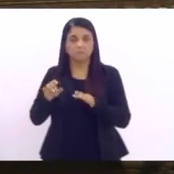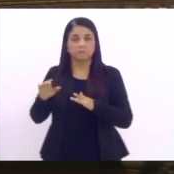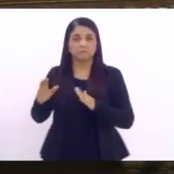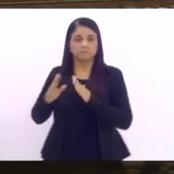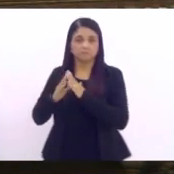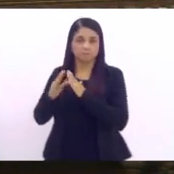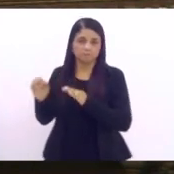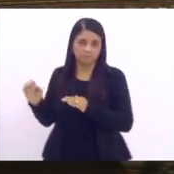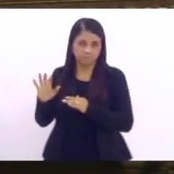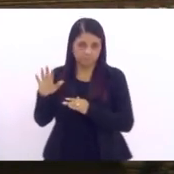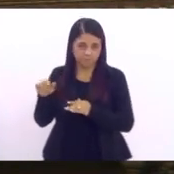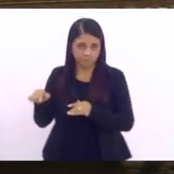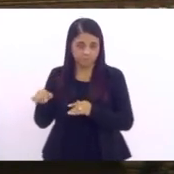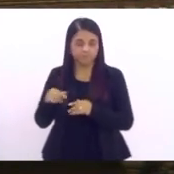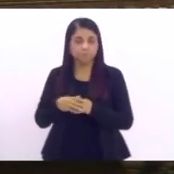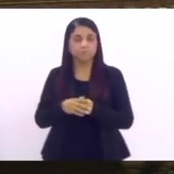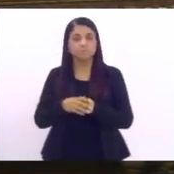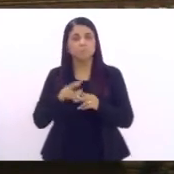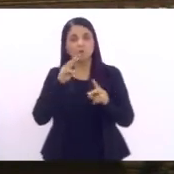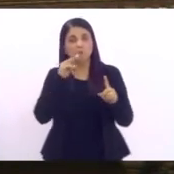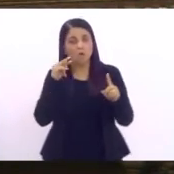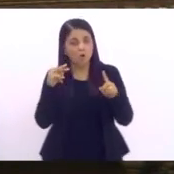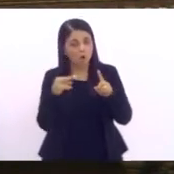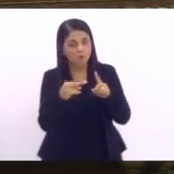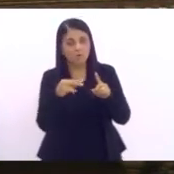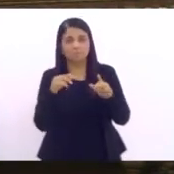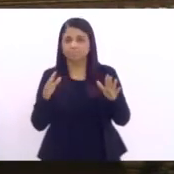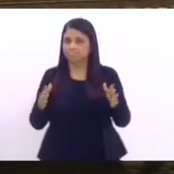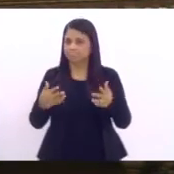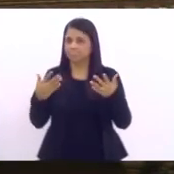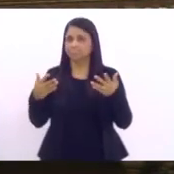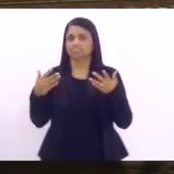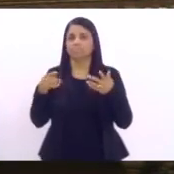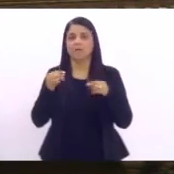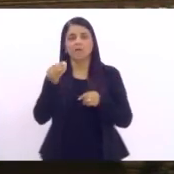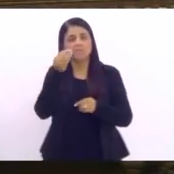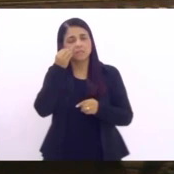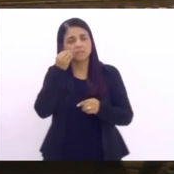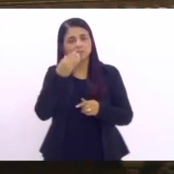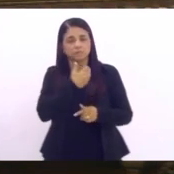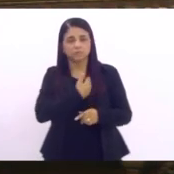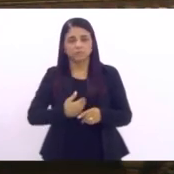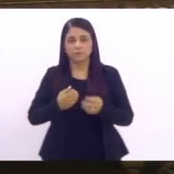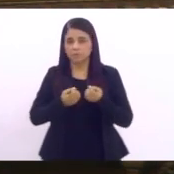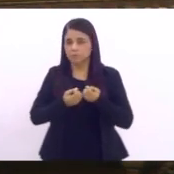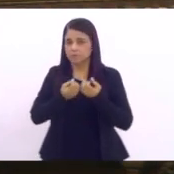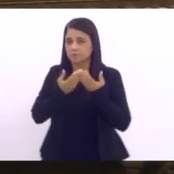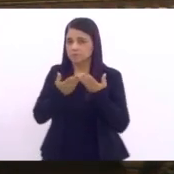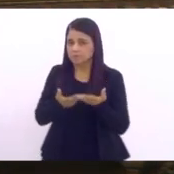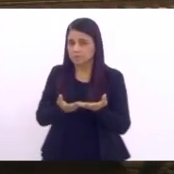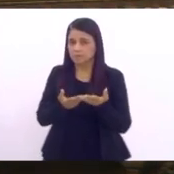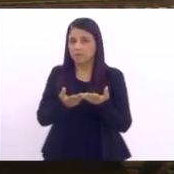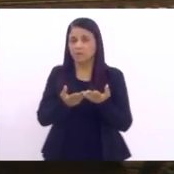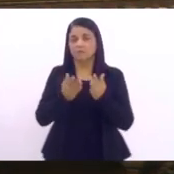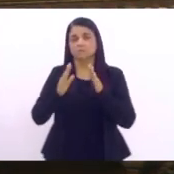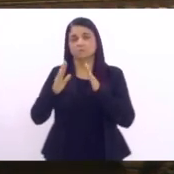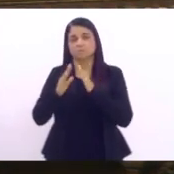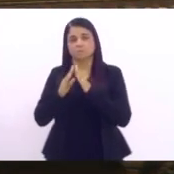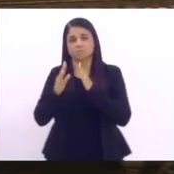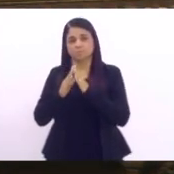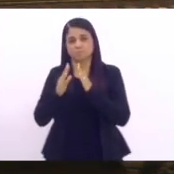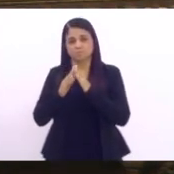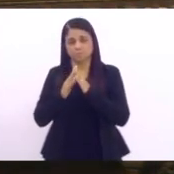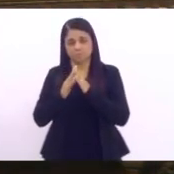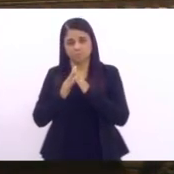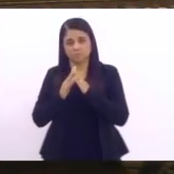olha com muito entusiasmo a tentativa do governo de entregar as moradias e habitações no Complexo do